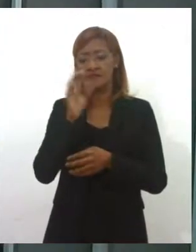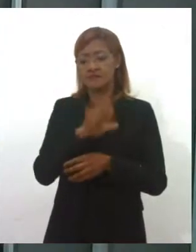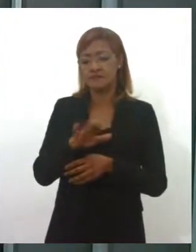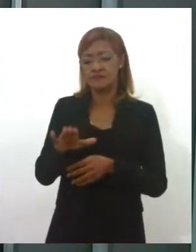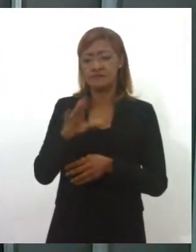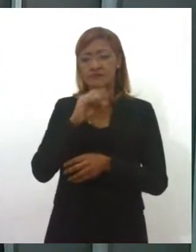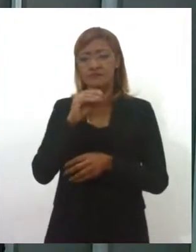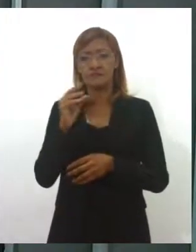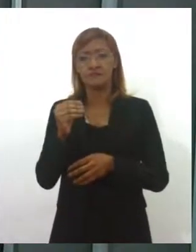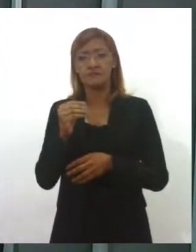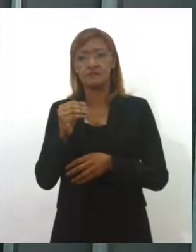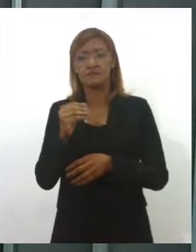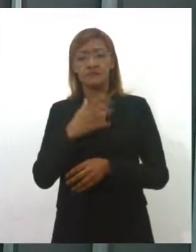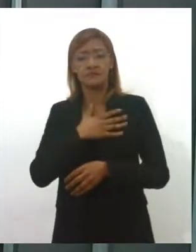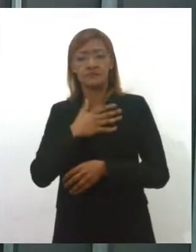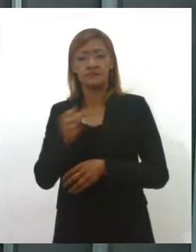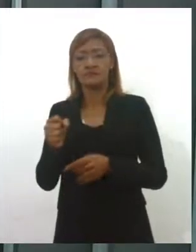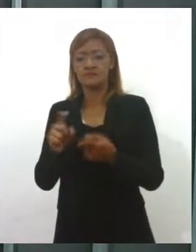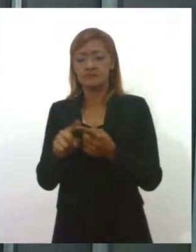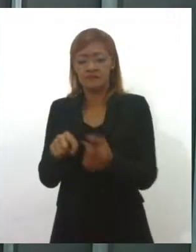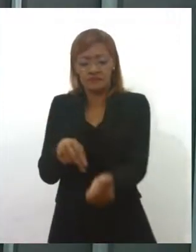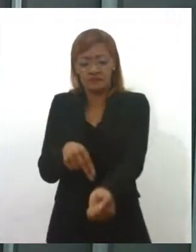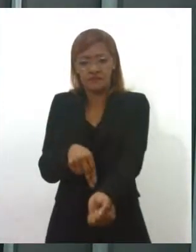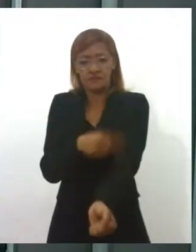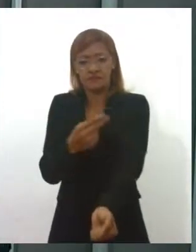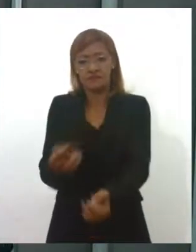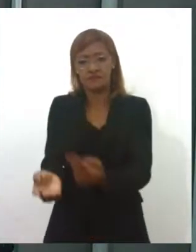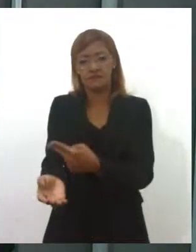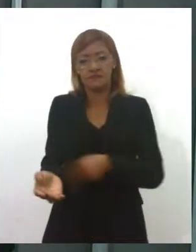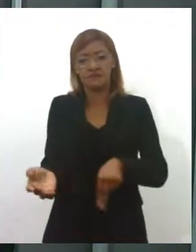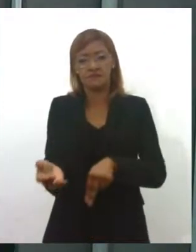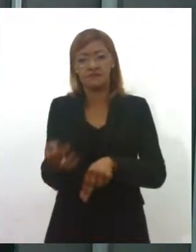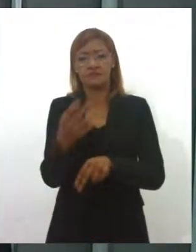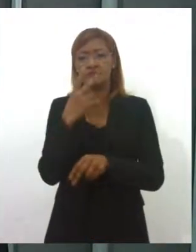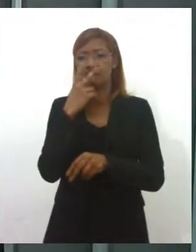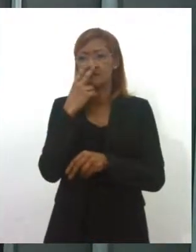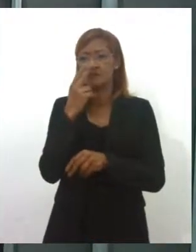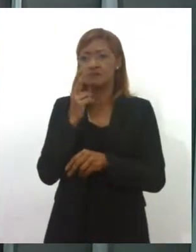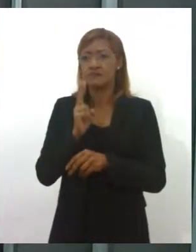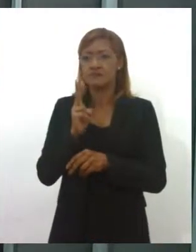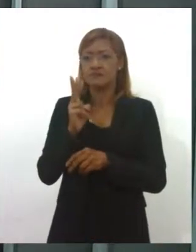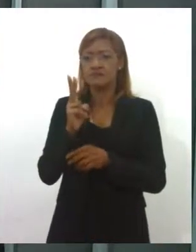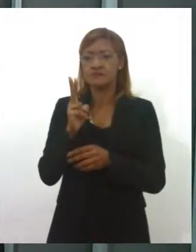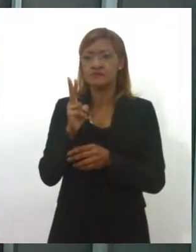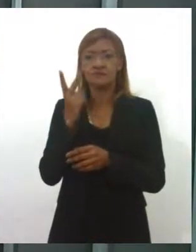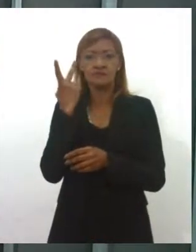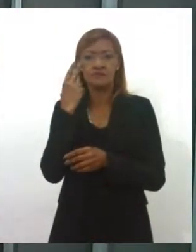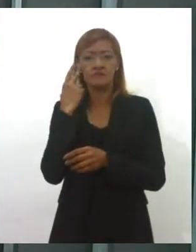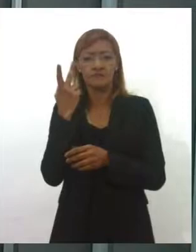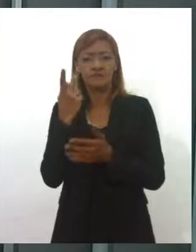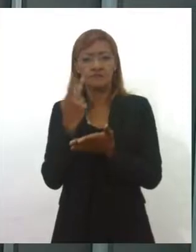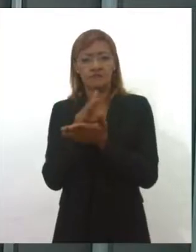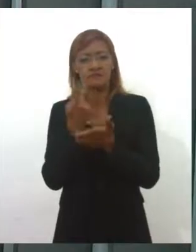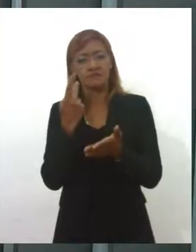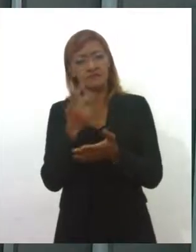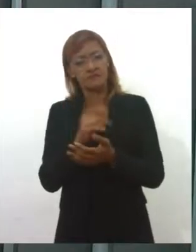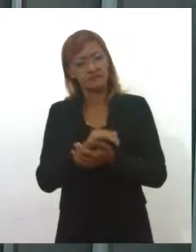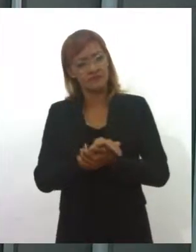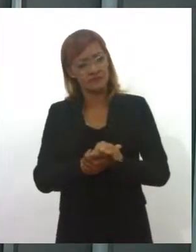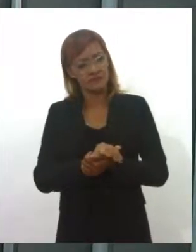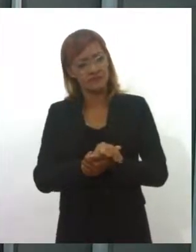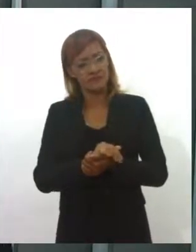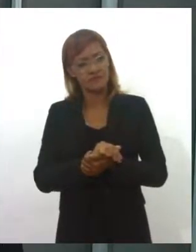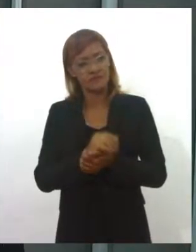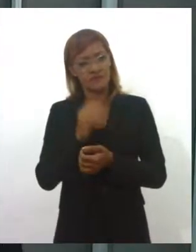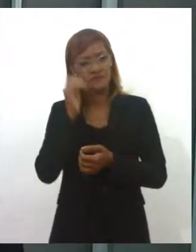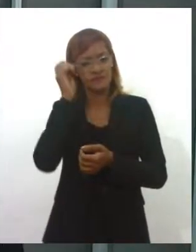tratando também automutilação como uma forma muito comum dentro das escolas esse projeto Traz essa conscientização não é isso boa